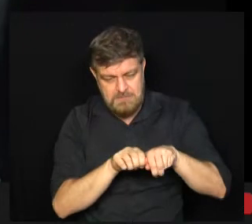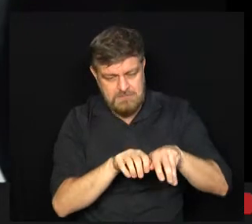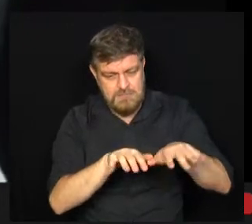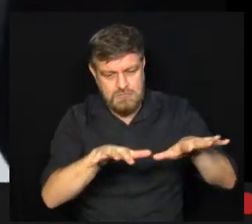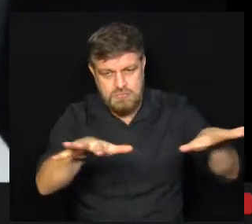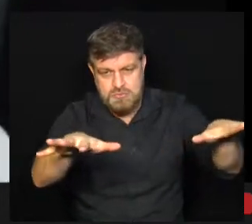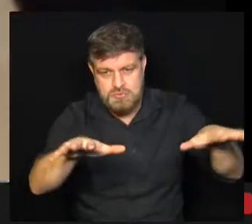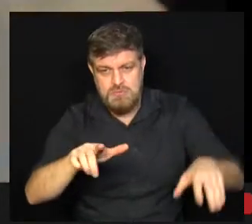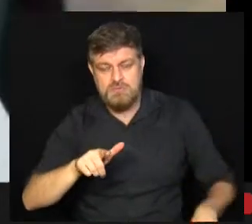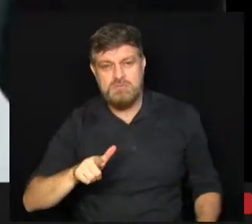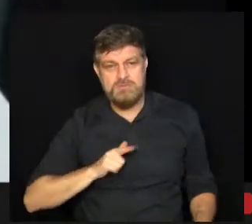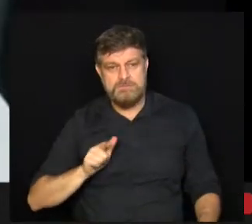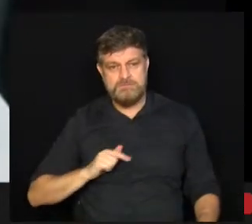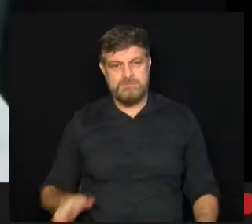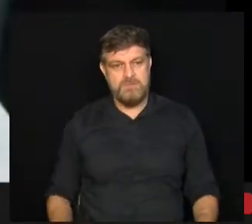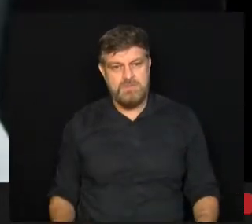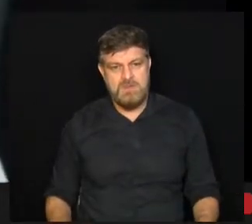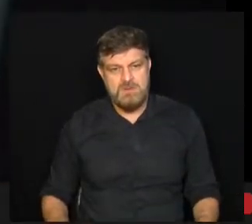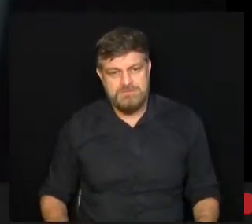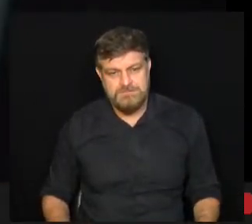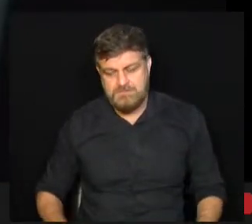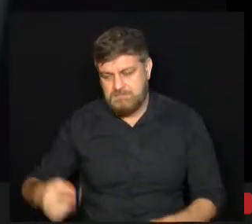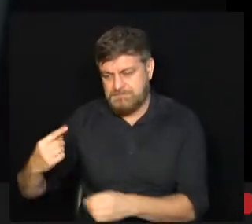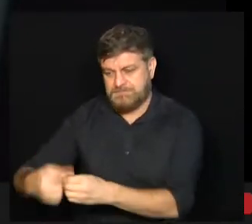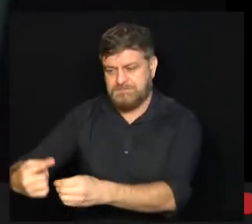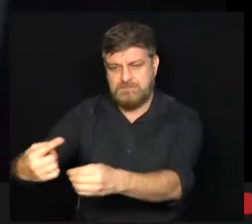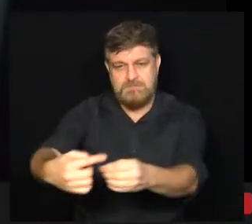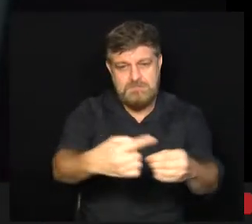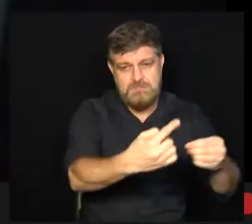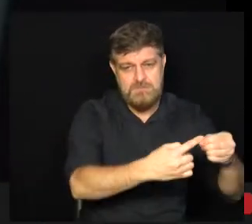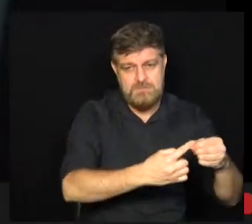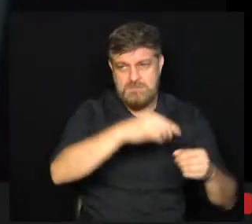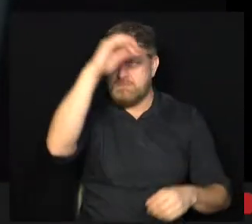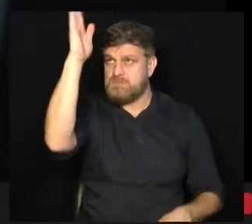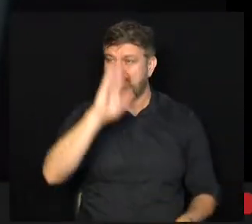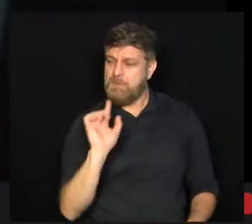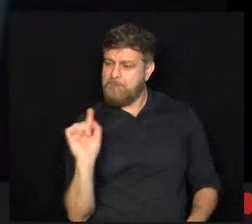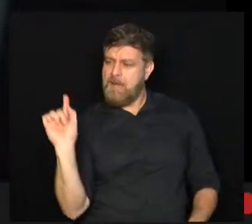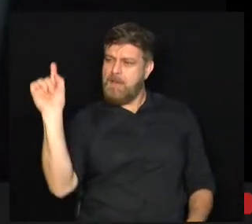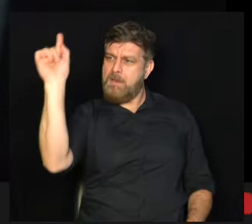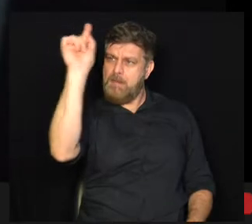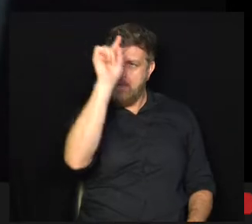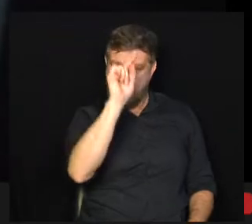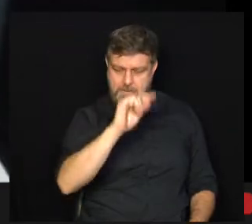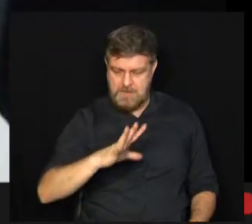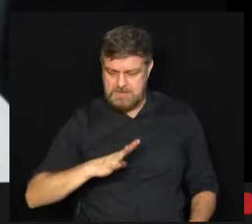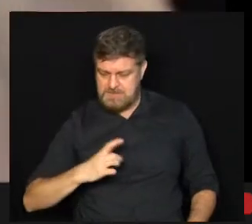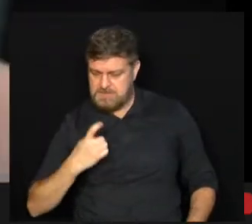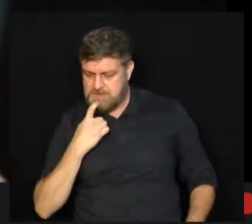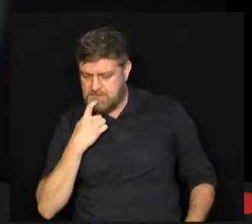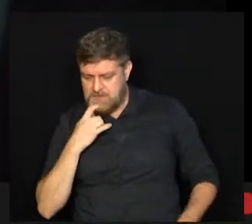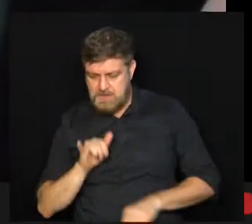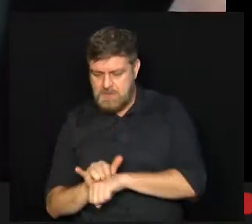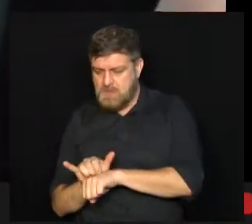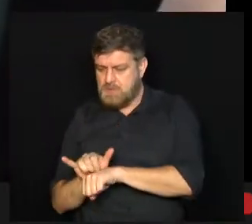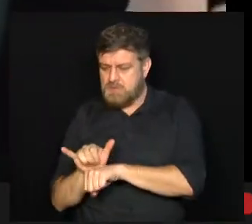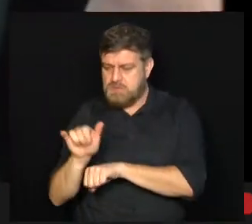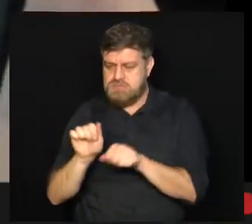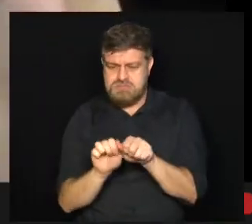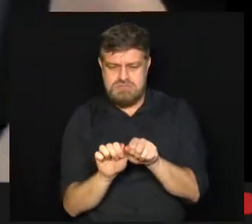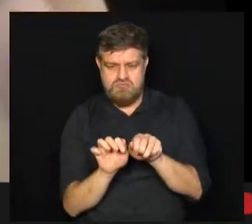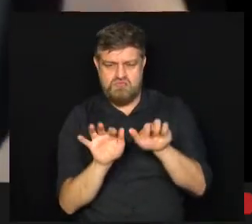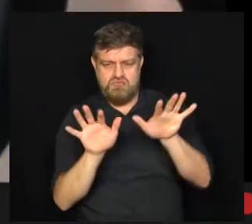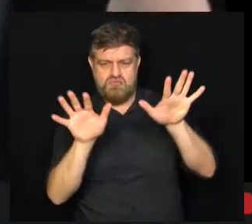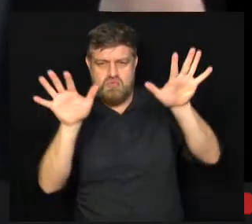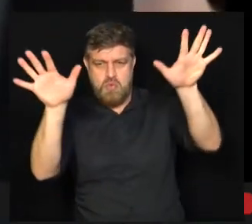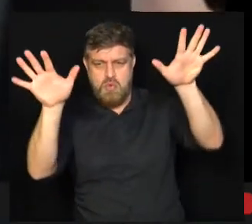distribuiu os voos para todas as cidades brasileiras. Então, isso mudou completamente. Aquele saguão